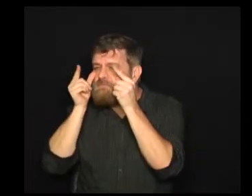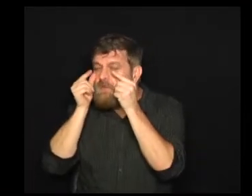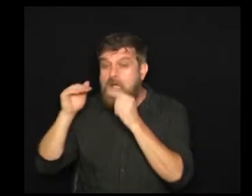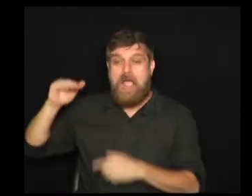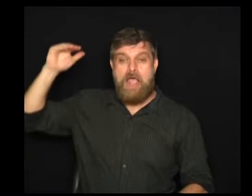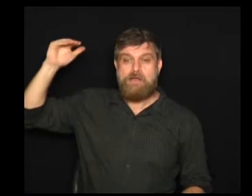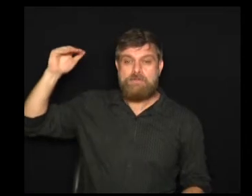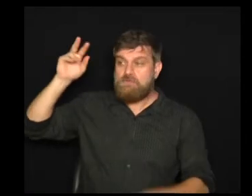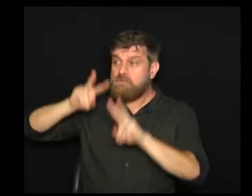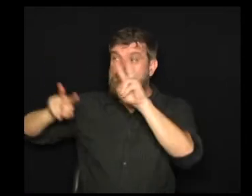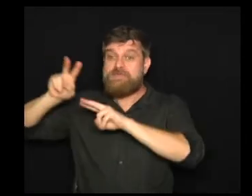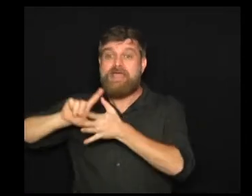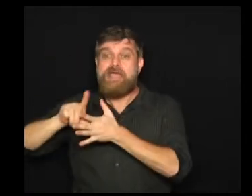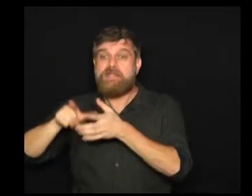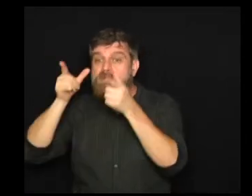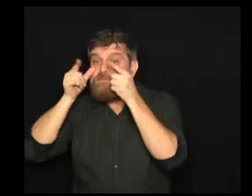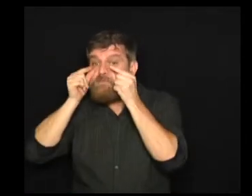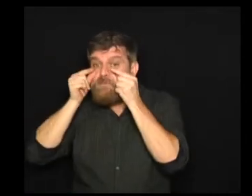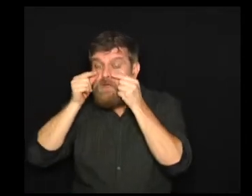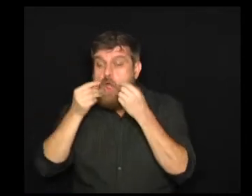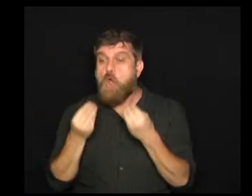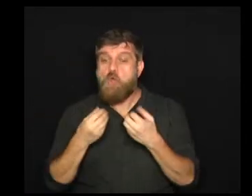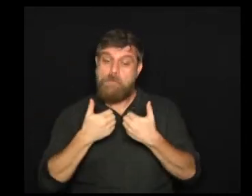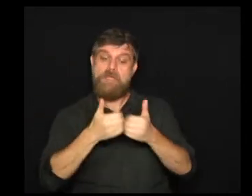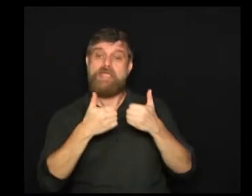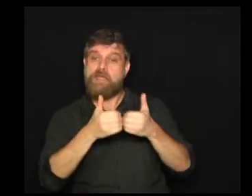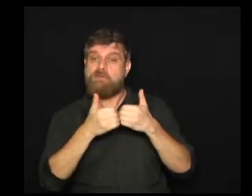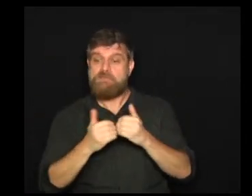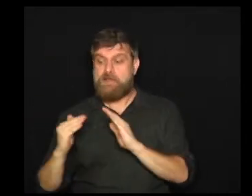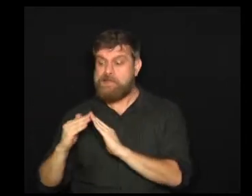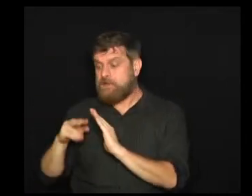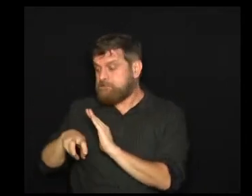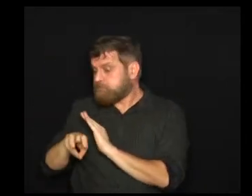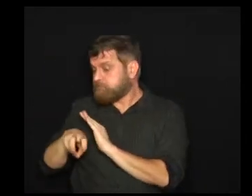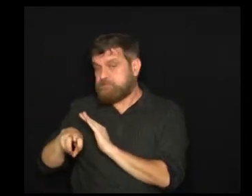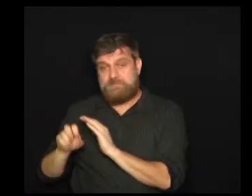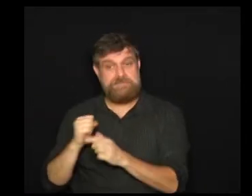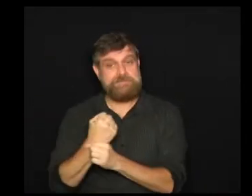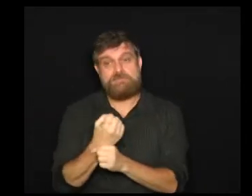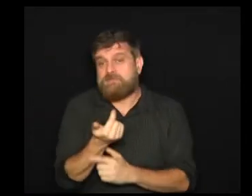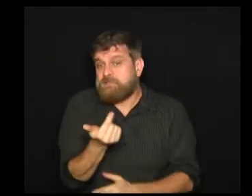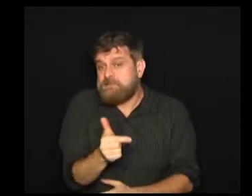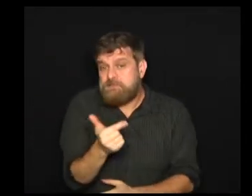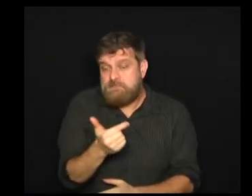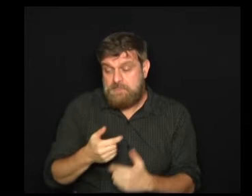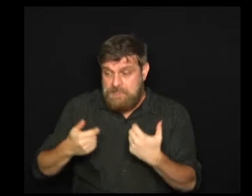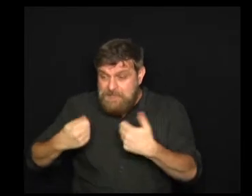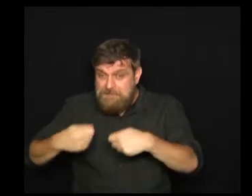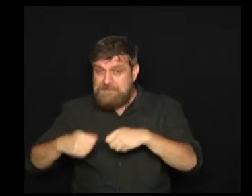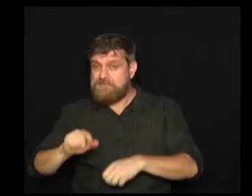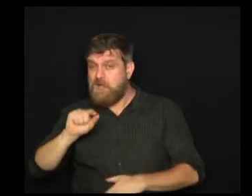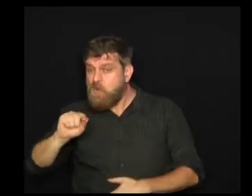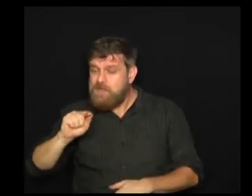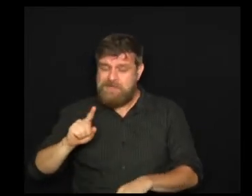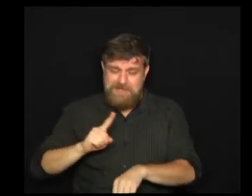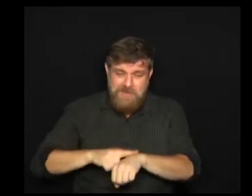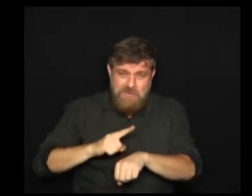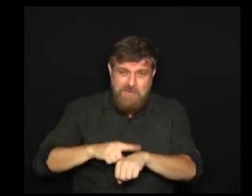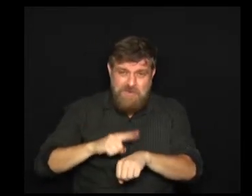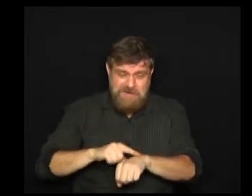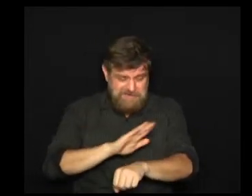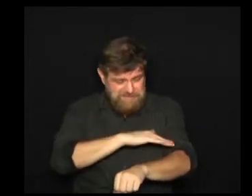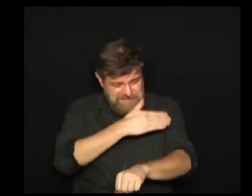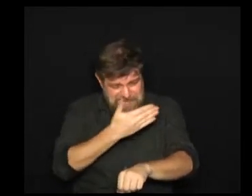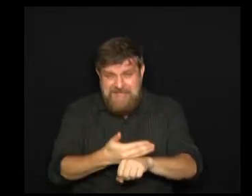adulto, ele não vai conseguir nem pegar o ônibus. Ele não vai sair de casa, ele não vai ter segurança para sair de casa. Ele precisa, pelo menos no período